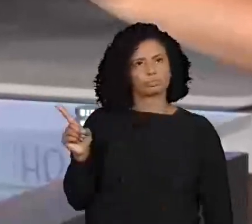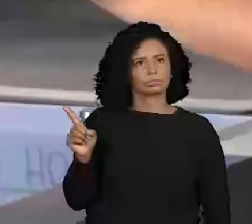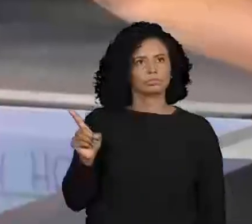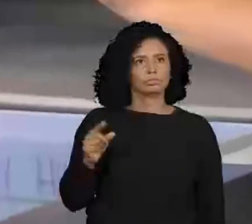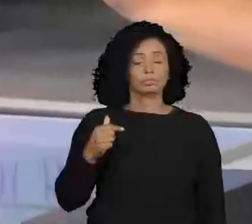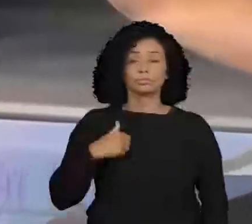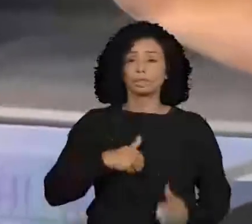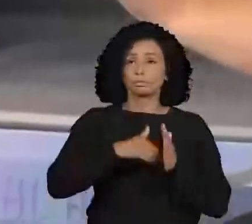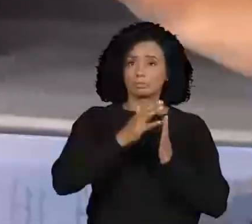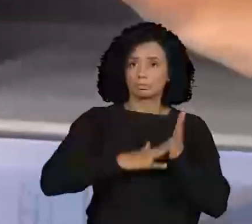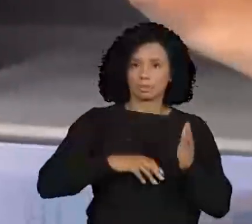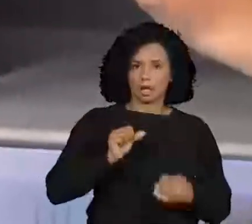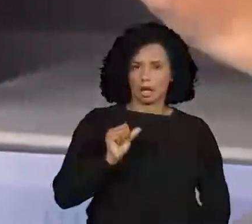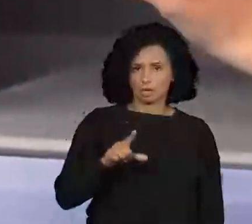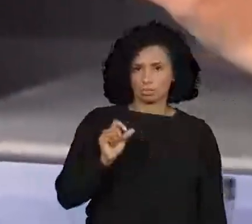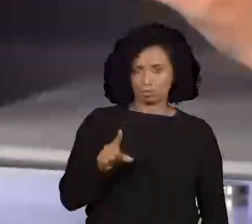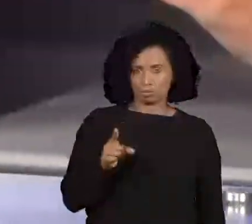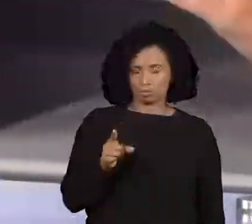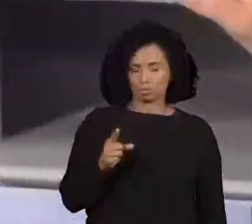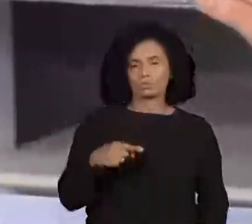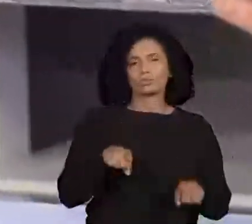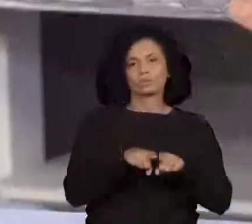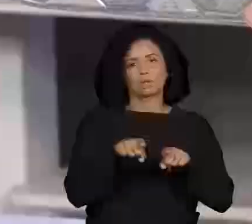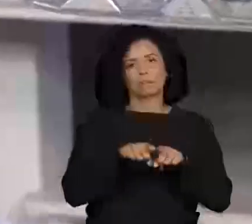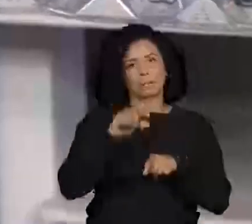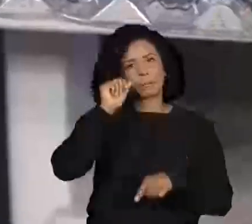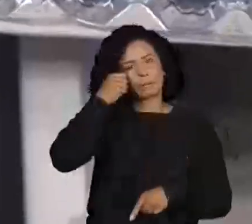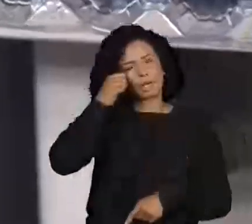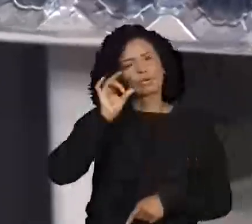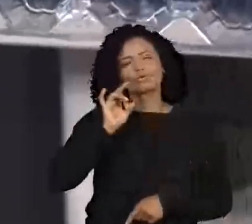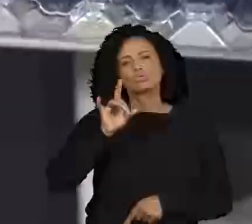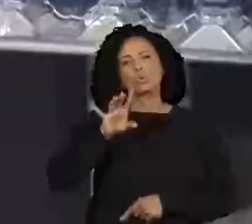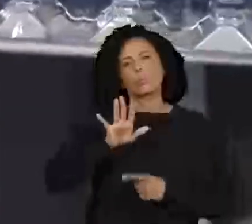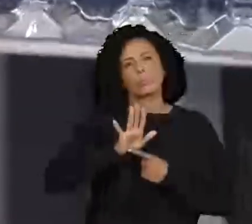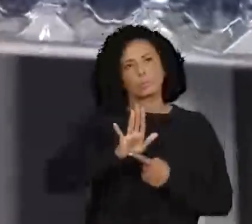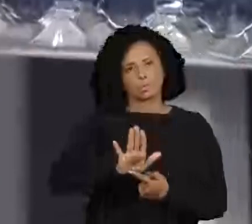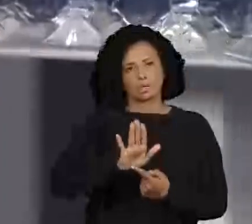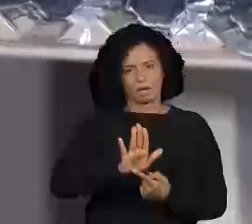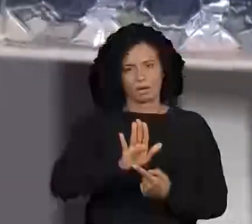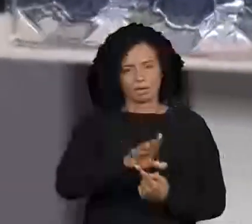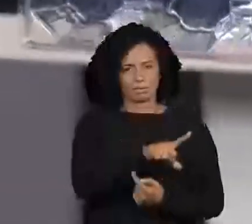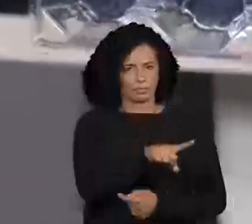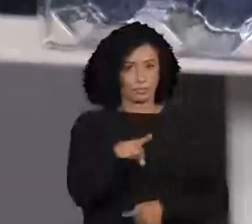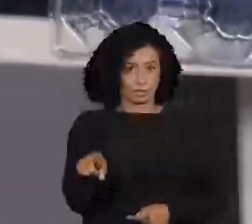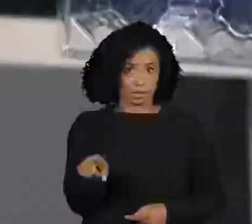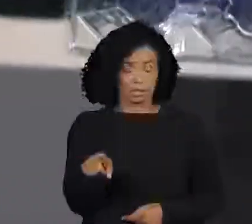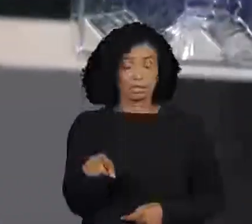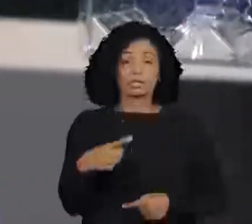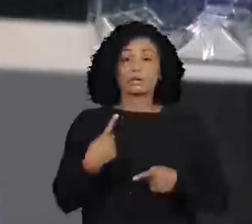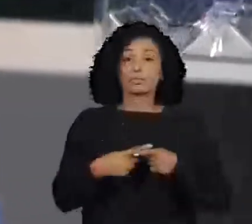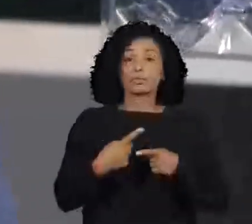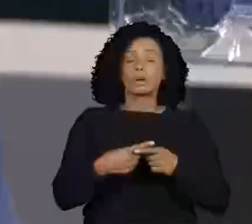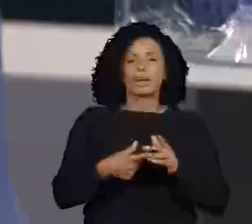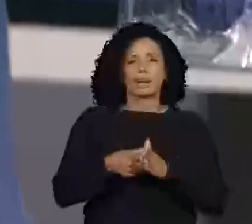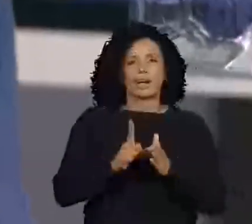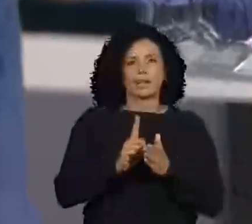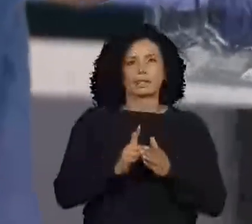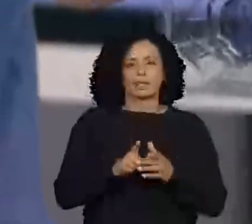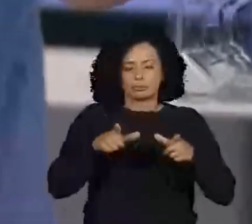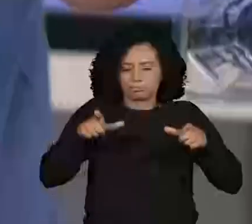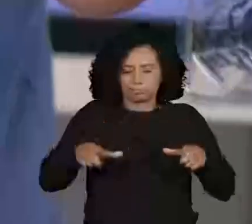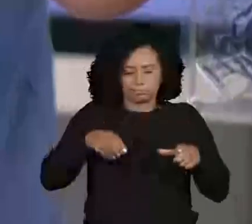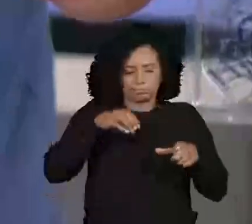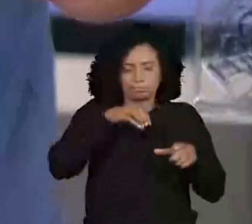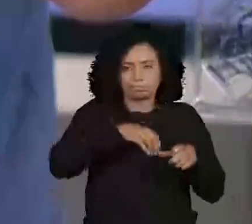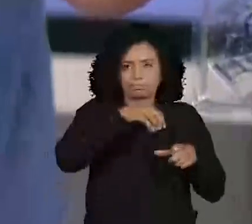e aqui de preto só para aparecer na televisão porque uma bandeja transparente eu tinha aquela original professora só que o